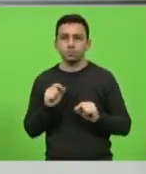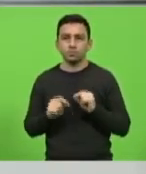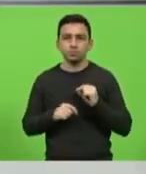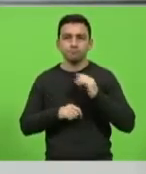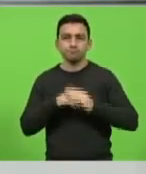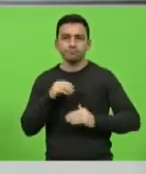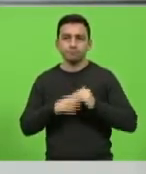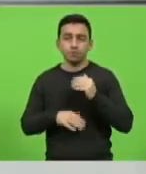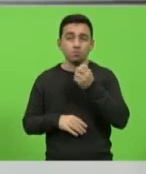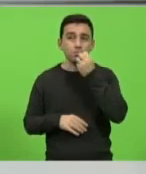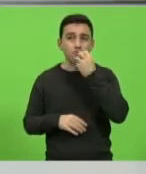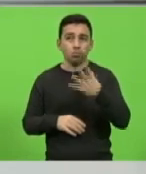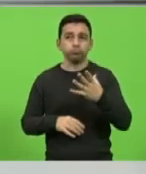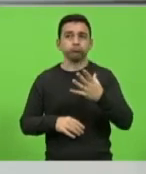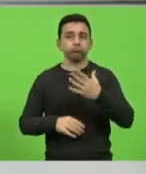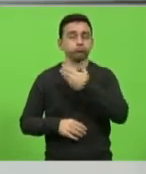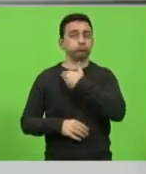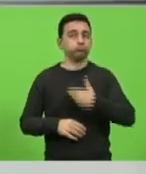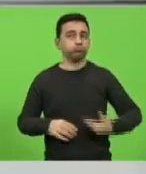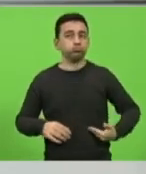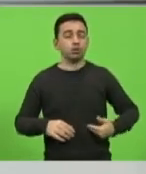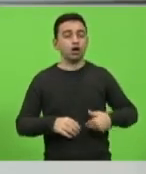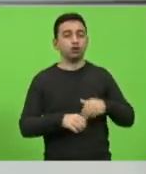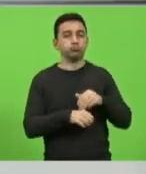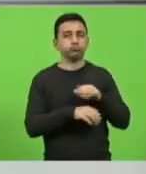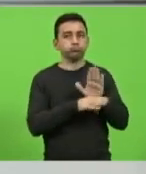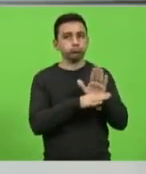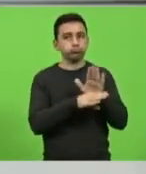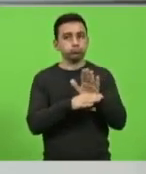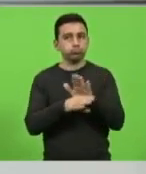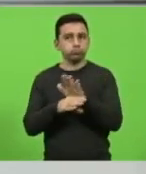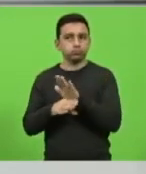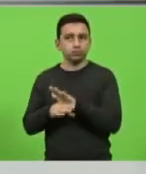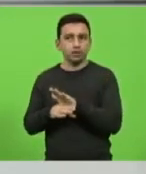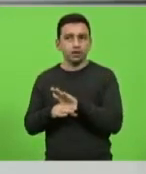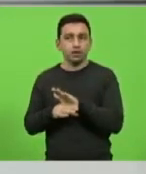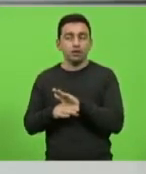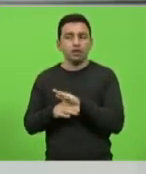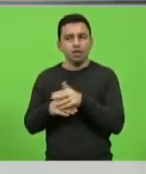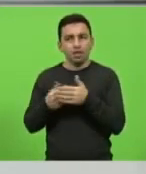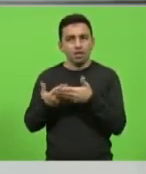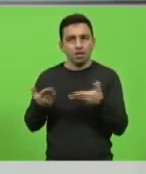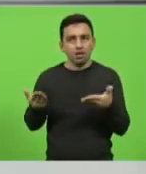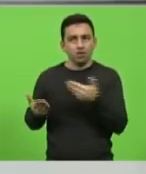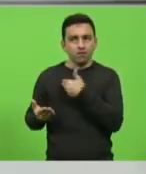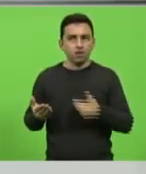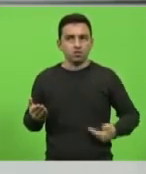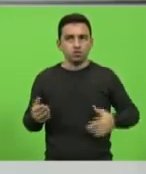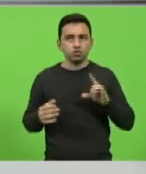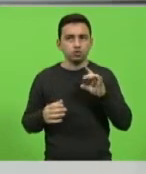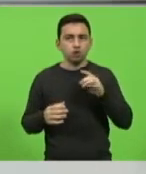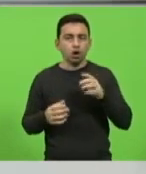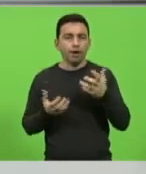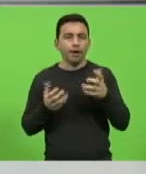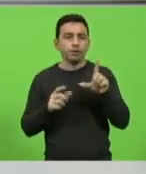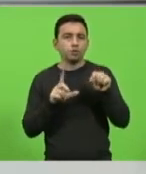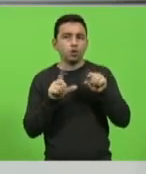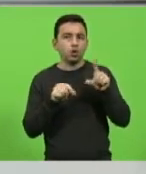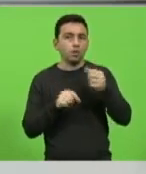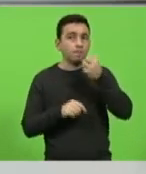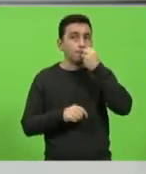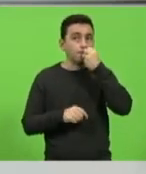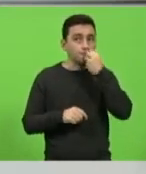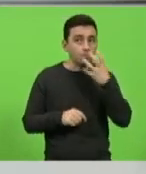bem governar, traduzida não apenas pela escolha daquilo que é bom e justo